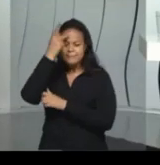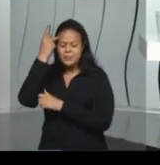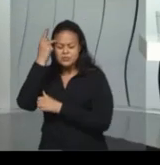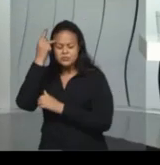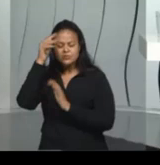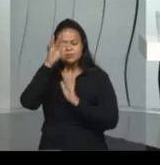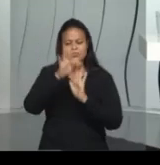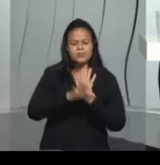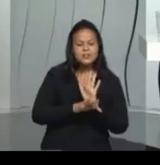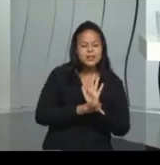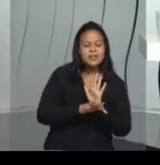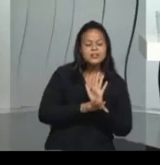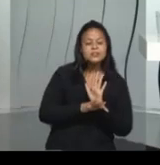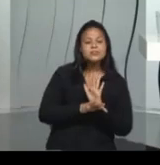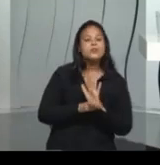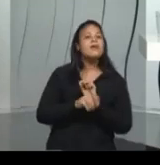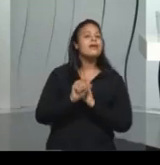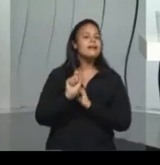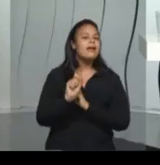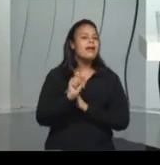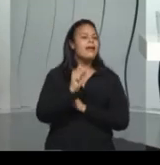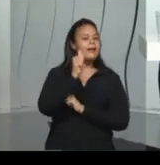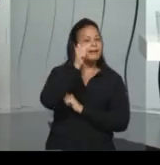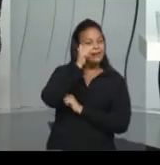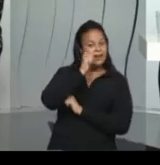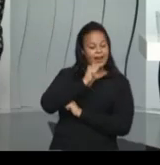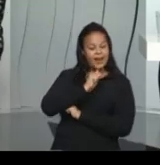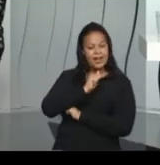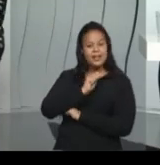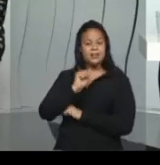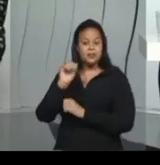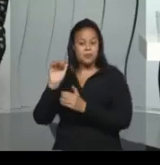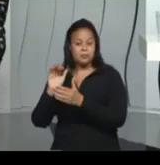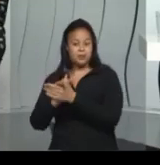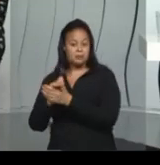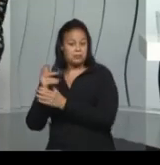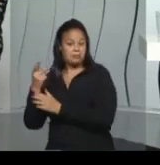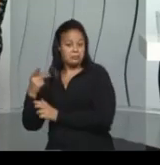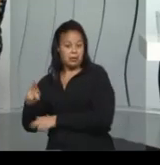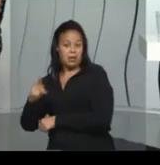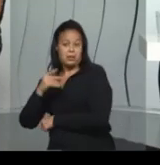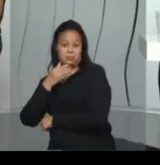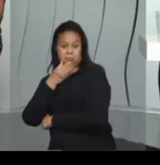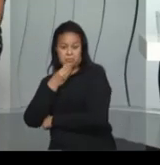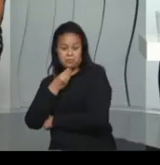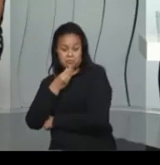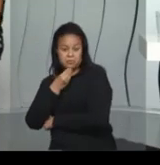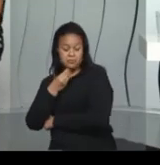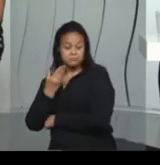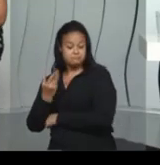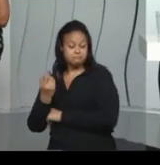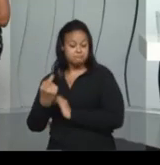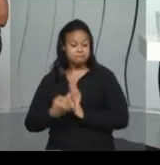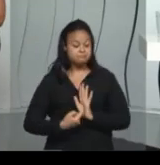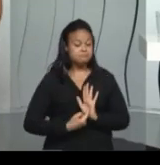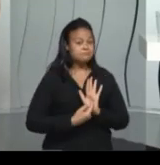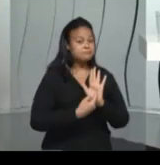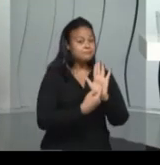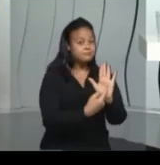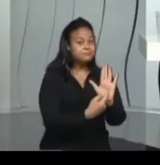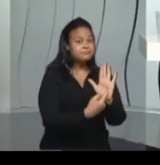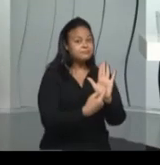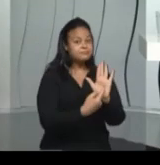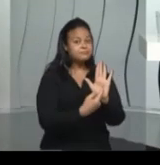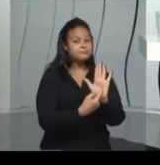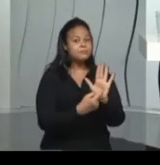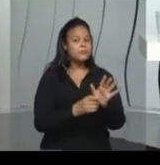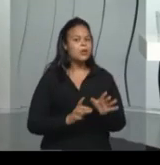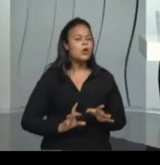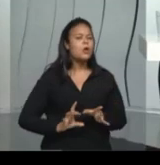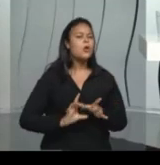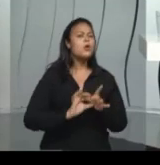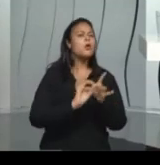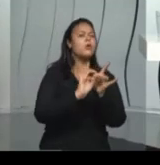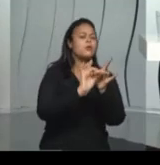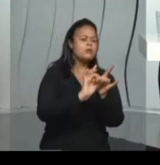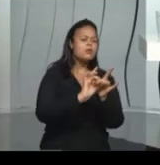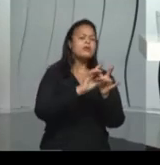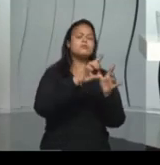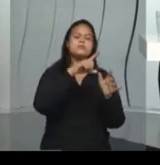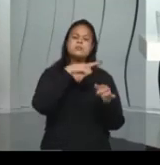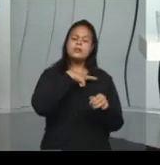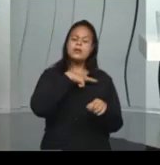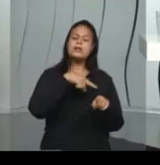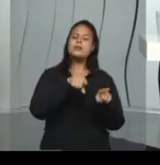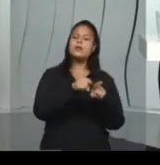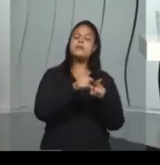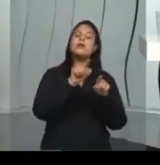fala dela, fala do marido, então está apresentando aí. Nós temos o contexto, que é a situação